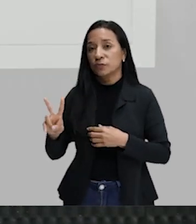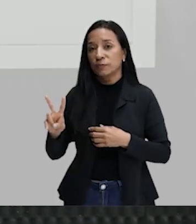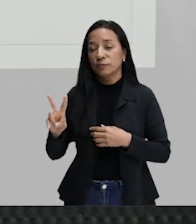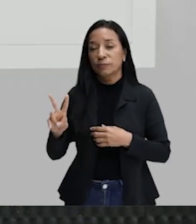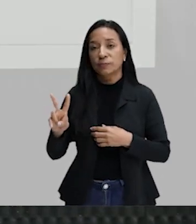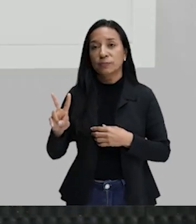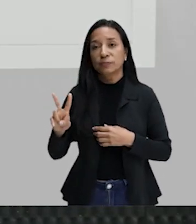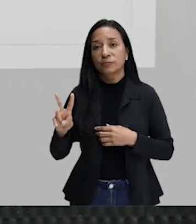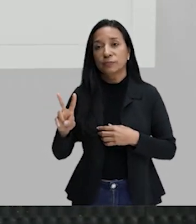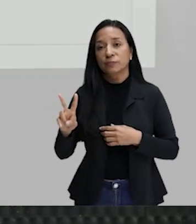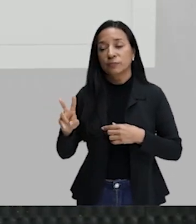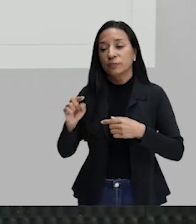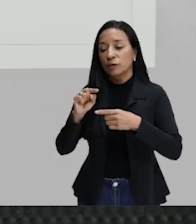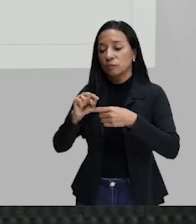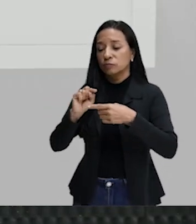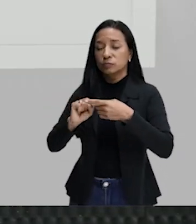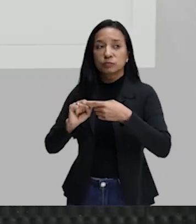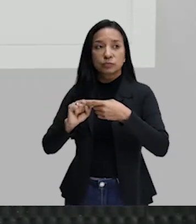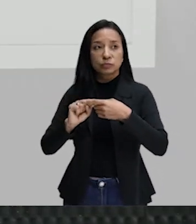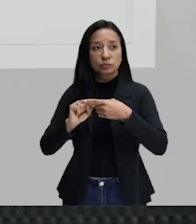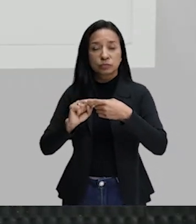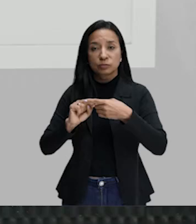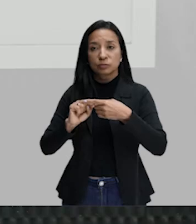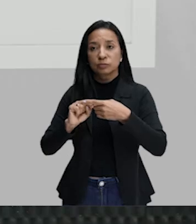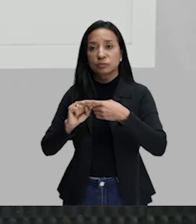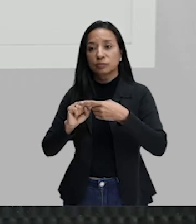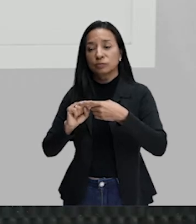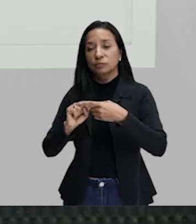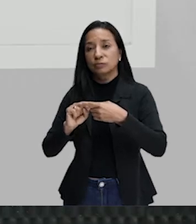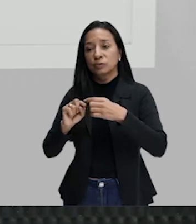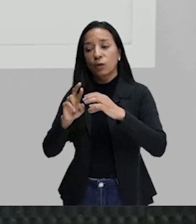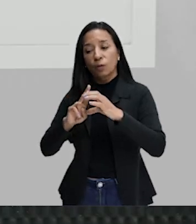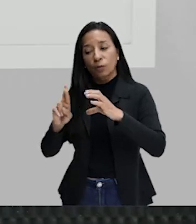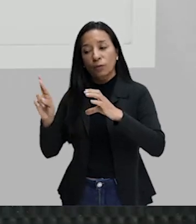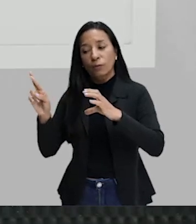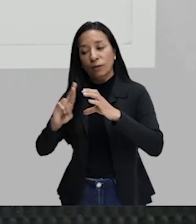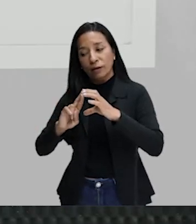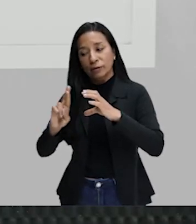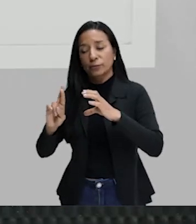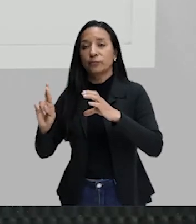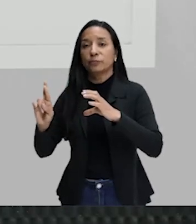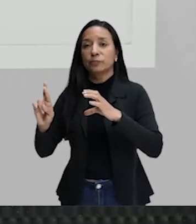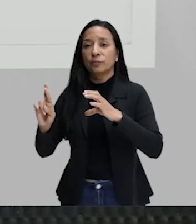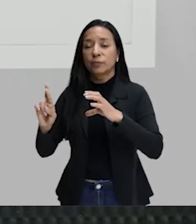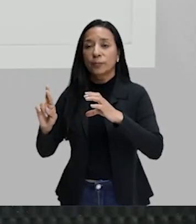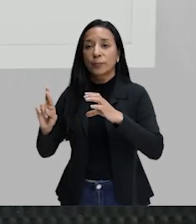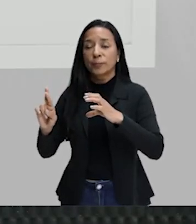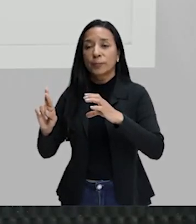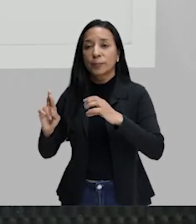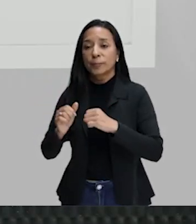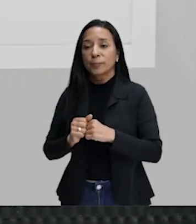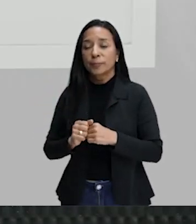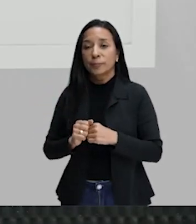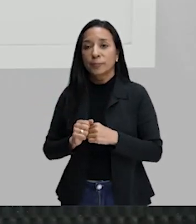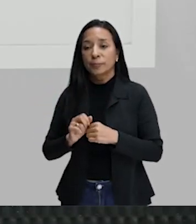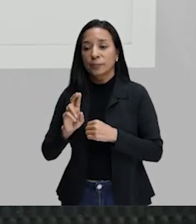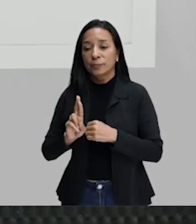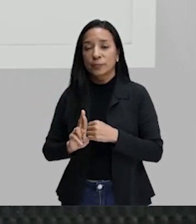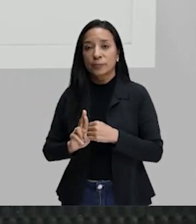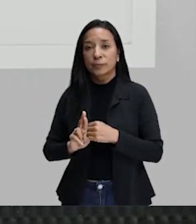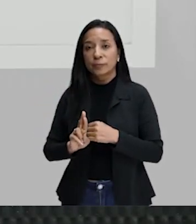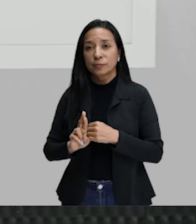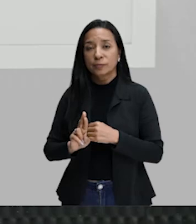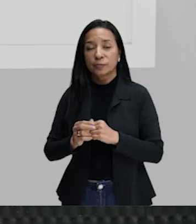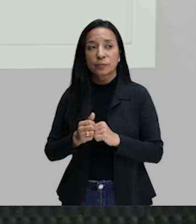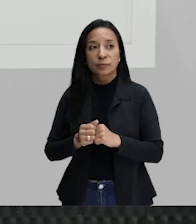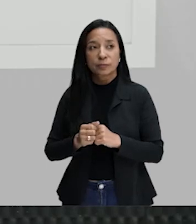né, dividido sobre o raio, né? Tá ok? Então a